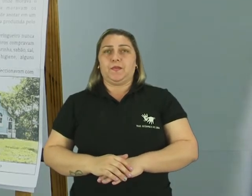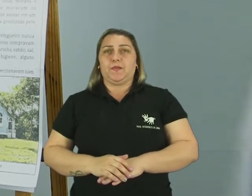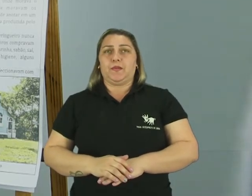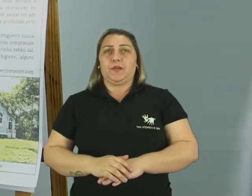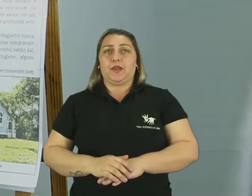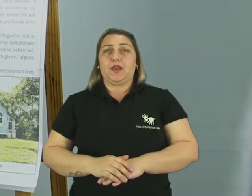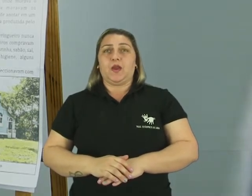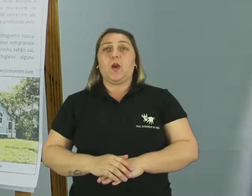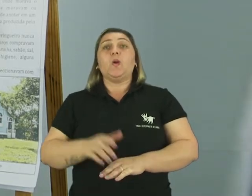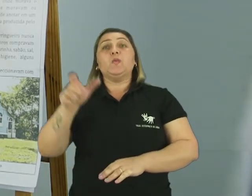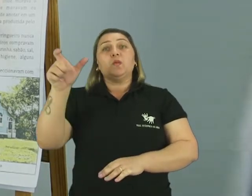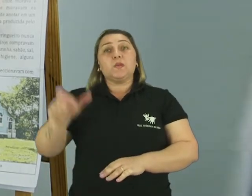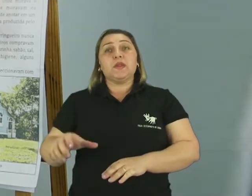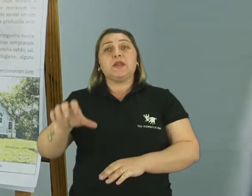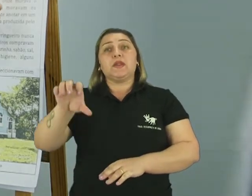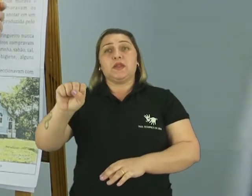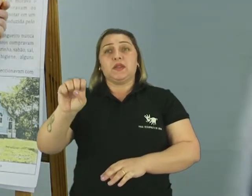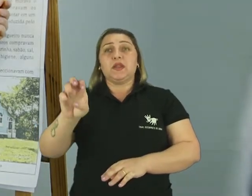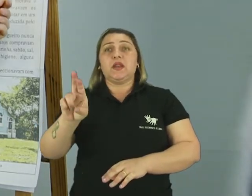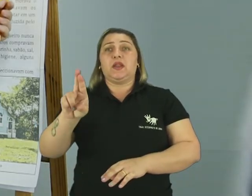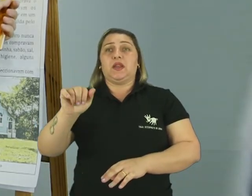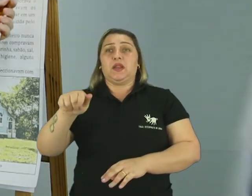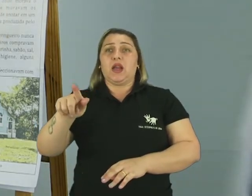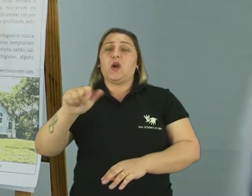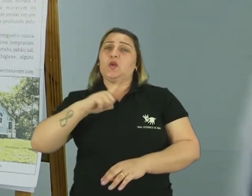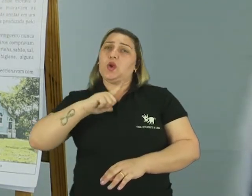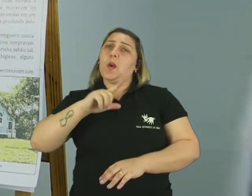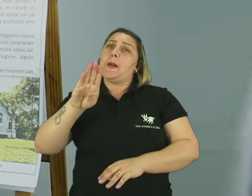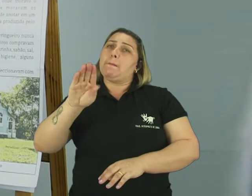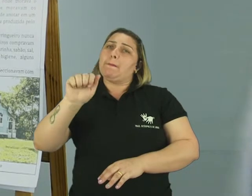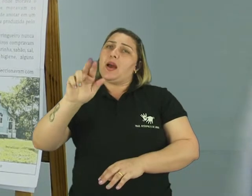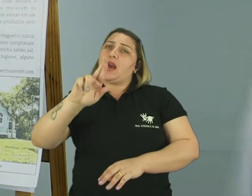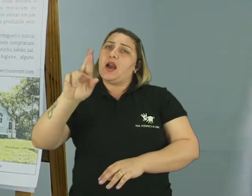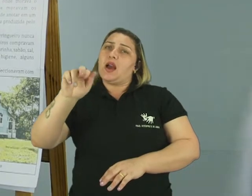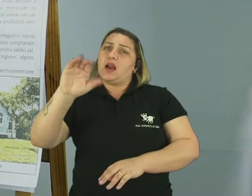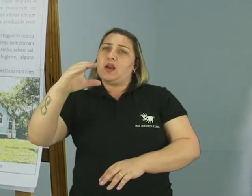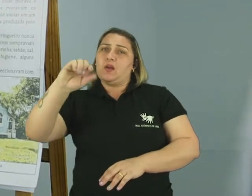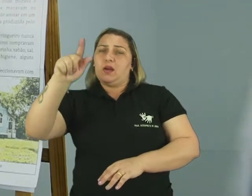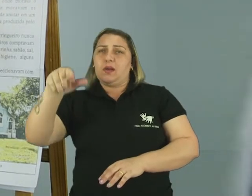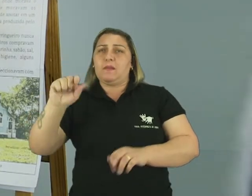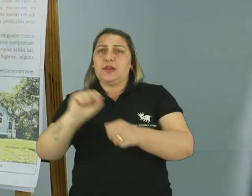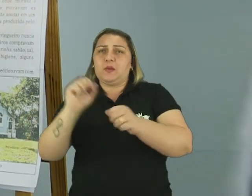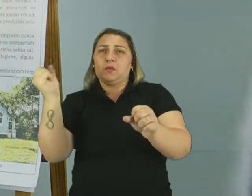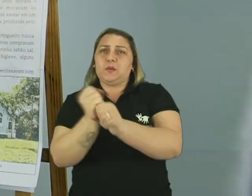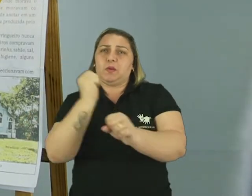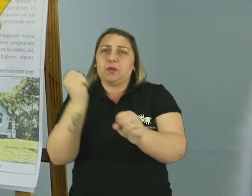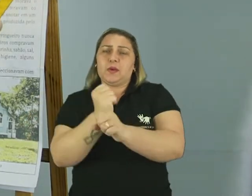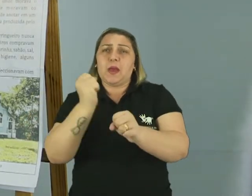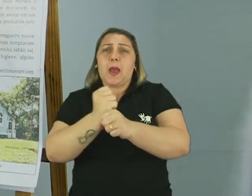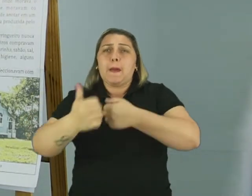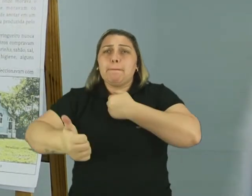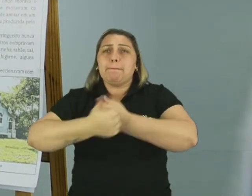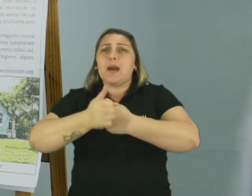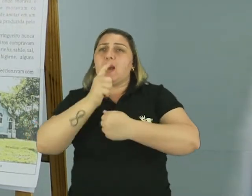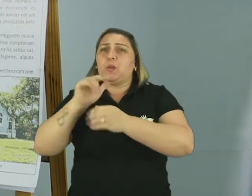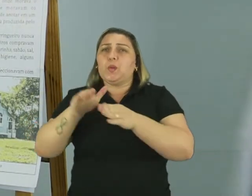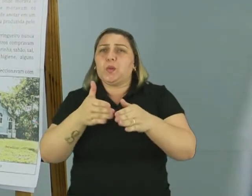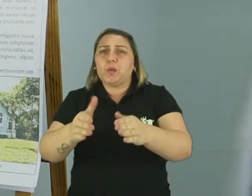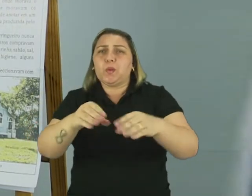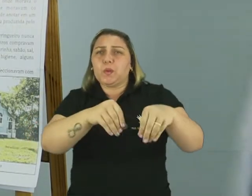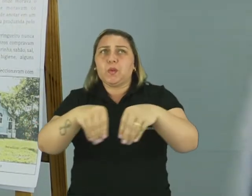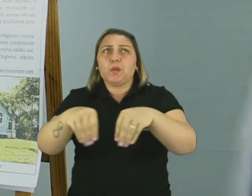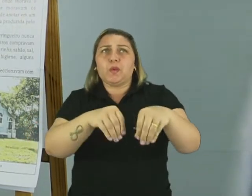O seringal tinha um barracão que o seringalista mandava construir próximo à margem do rio